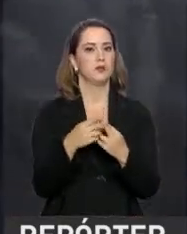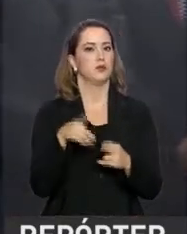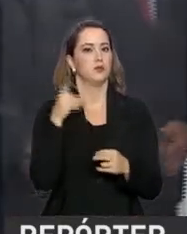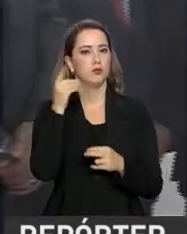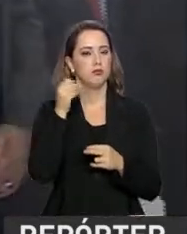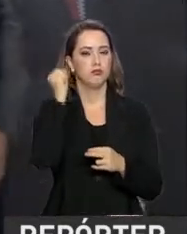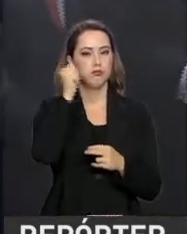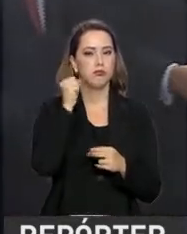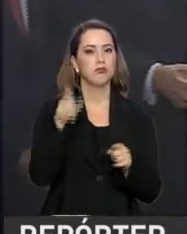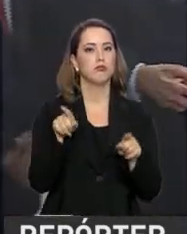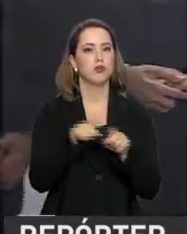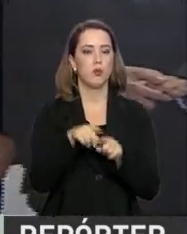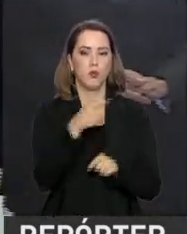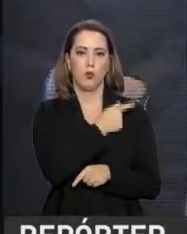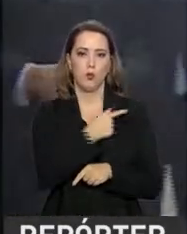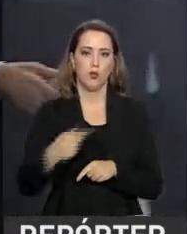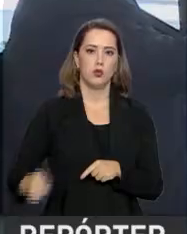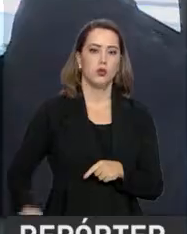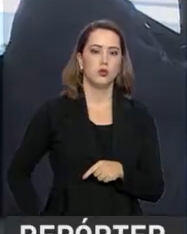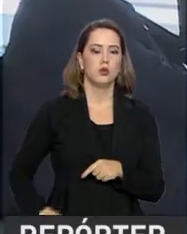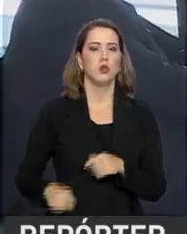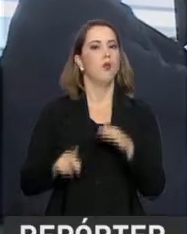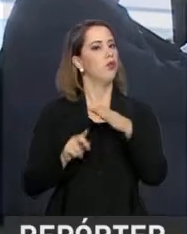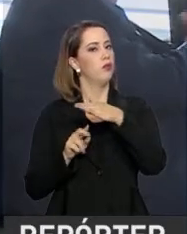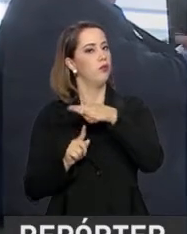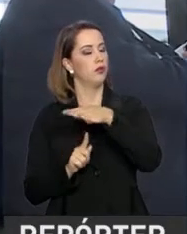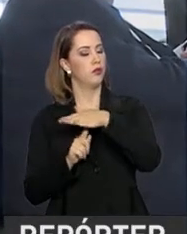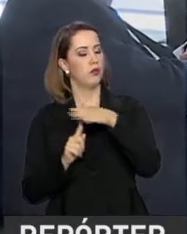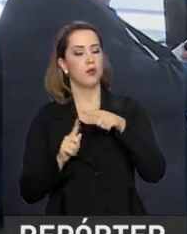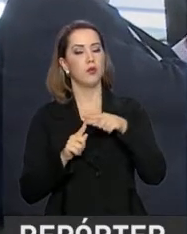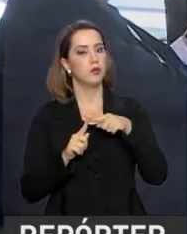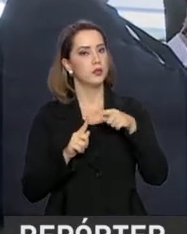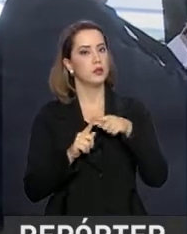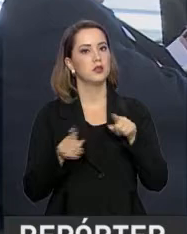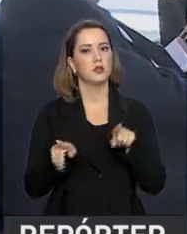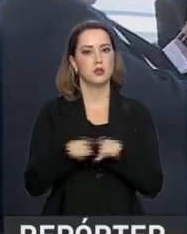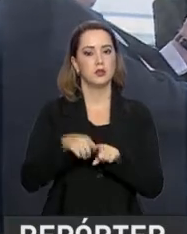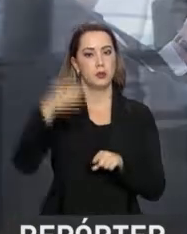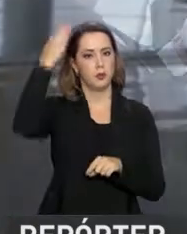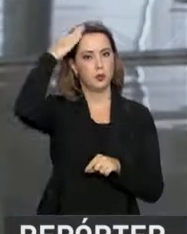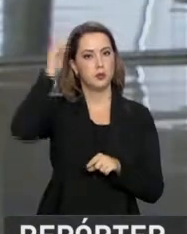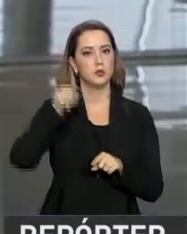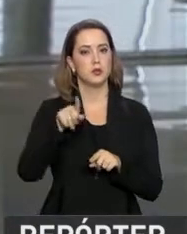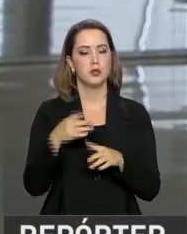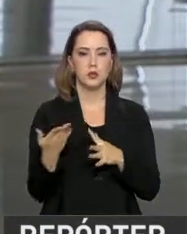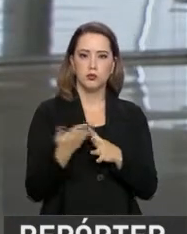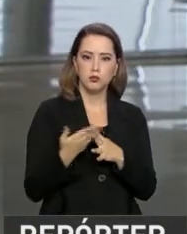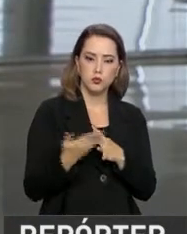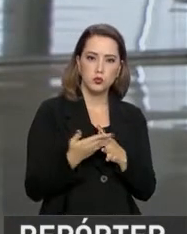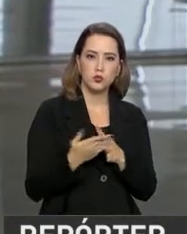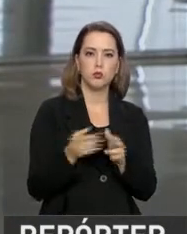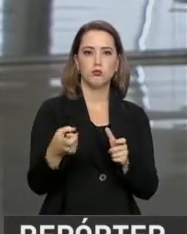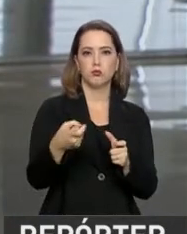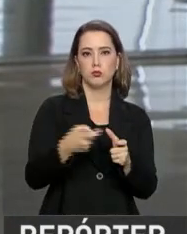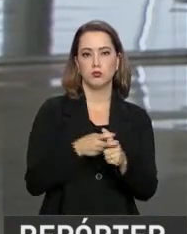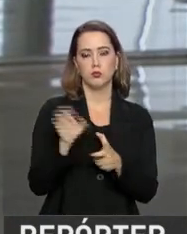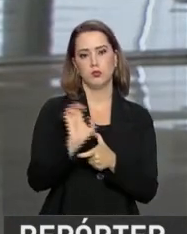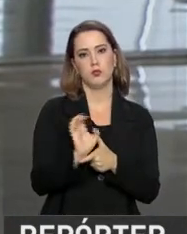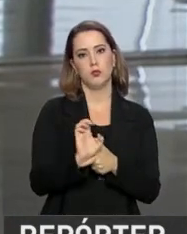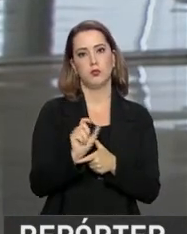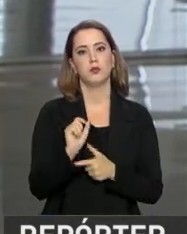do Tocantins, Marcelo Miranda, e do Pará, Simão Jatene. O tema do encontro foi a renegociação da dívida dos